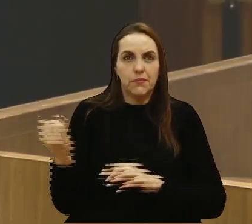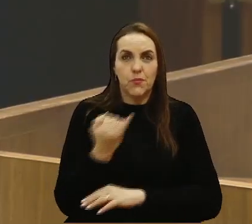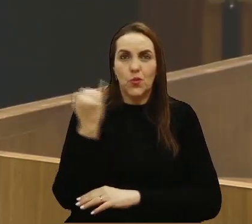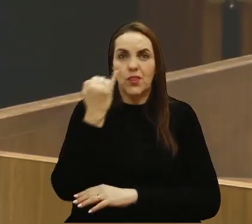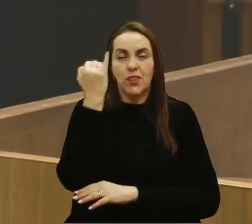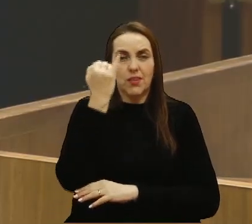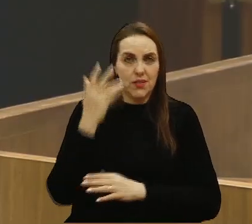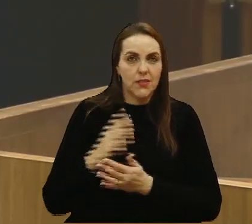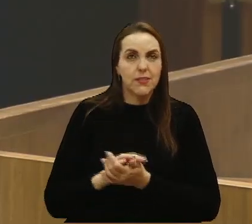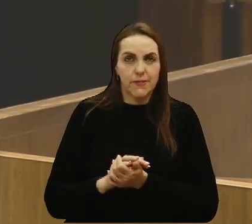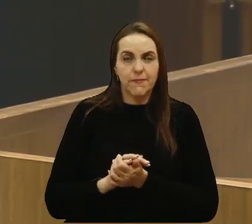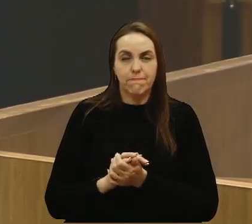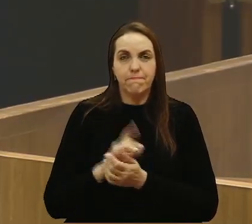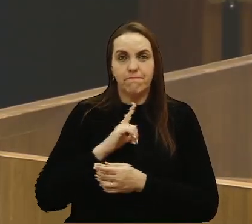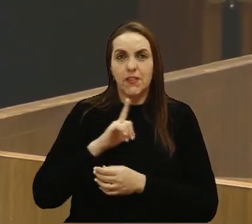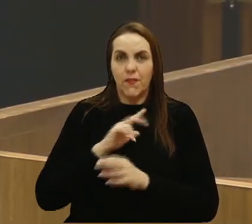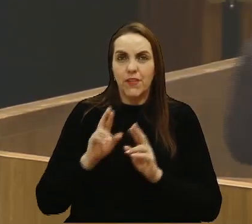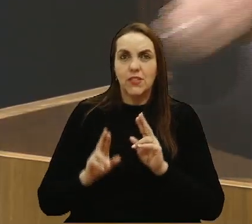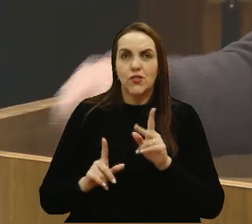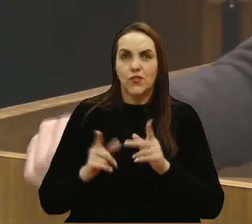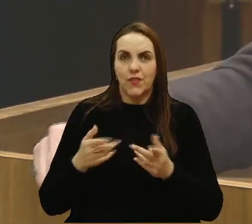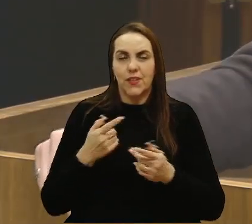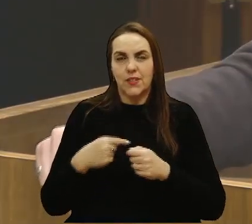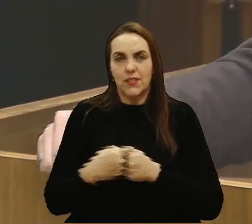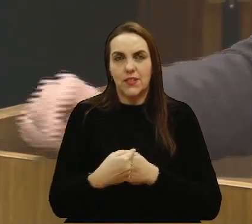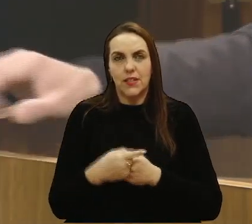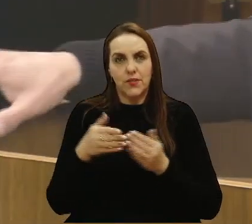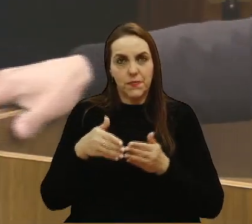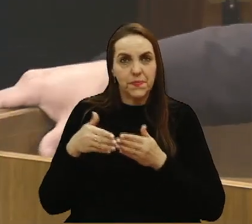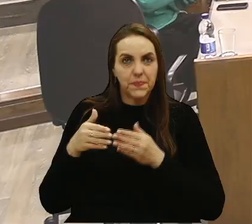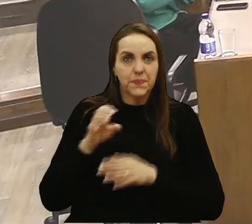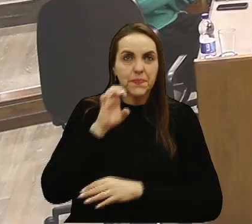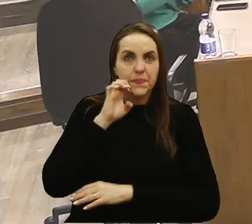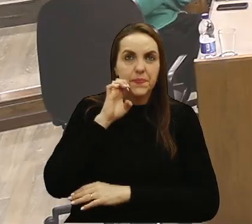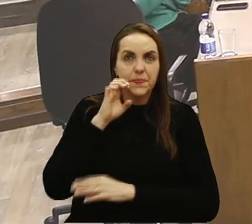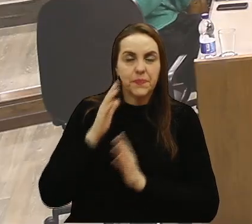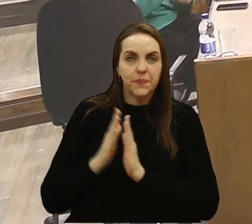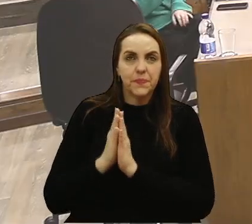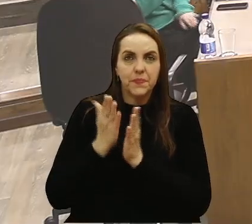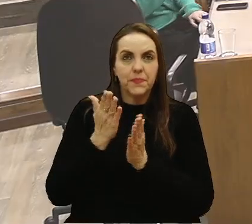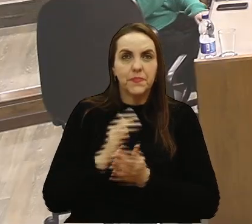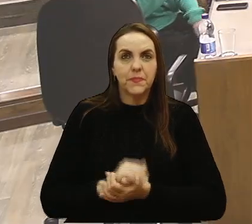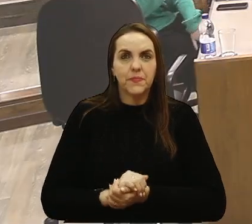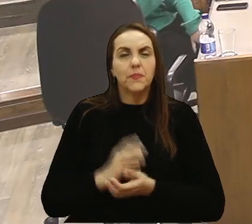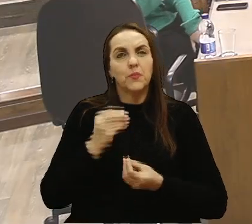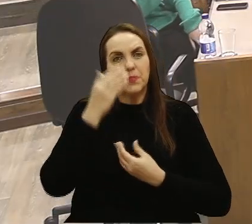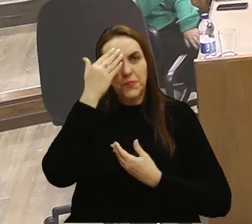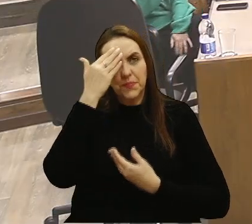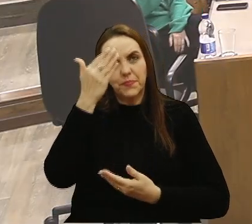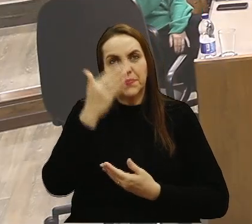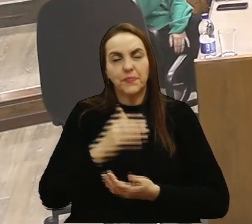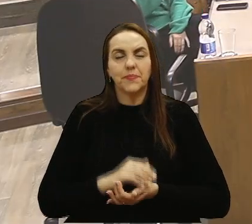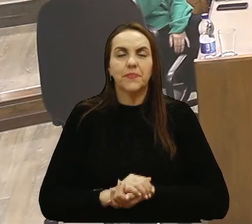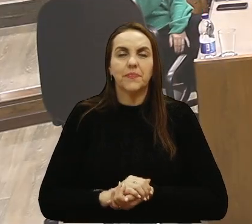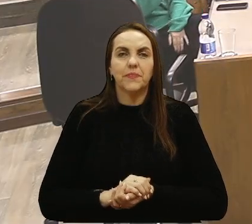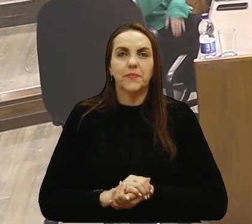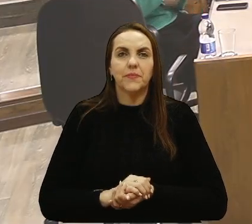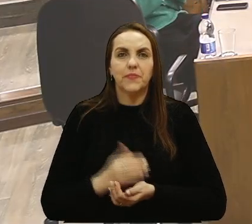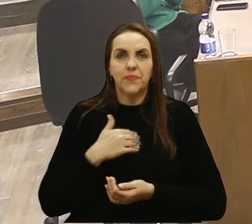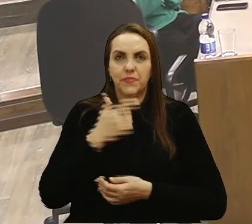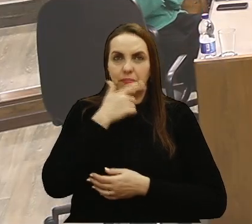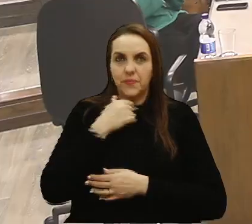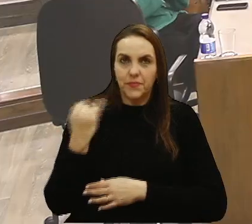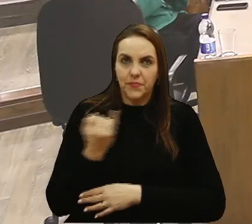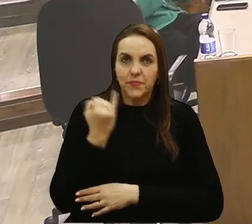grande relevância, e que faz a diferença. Sua parte, vereadora Estela, por gentileza. Muito obrigado. Eu acho